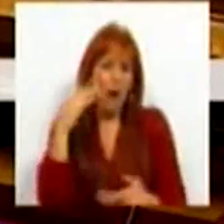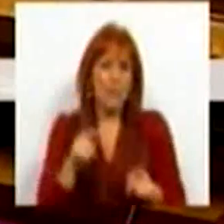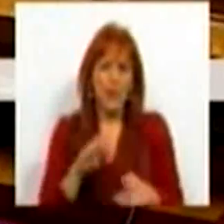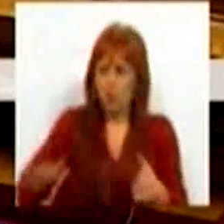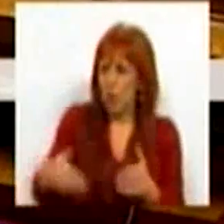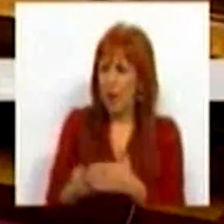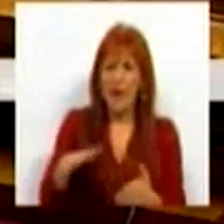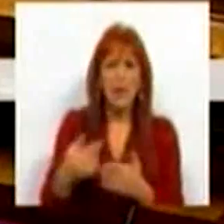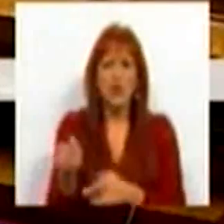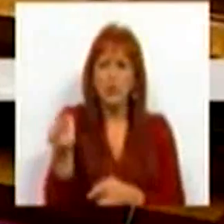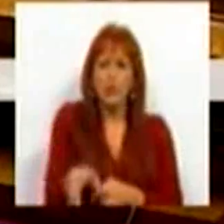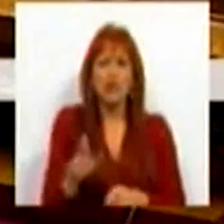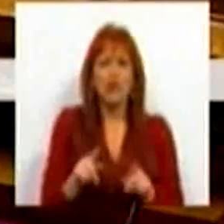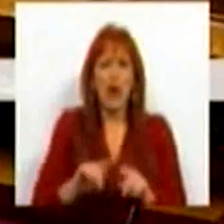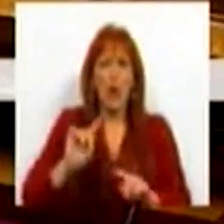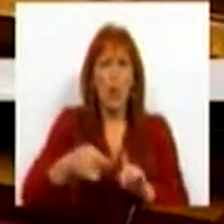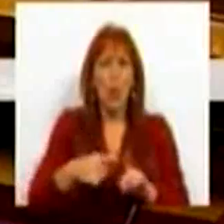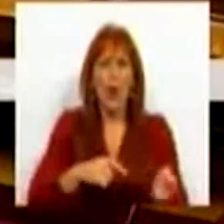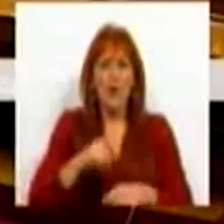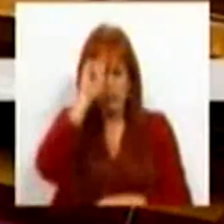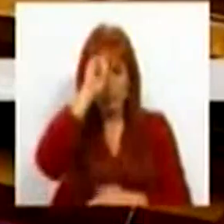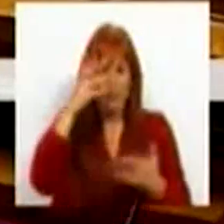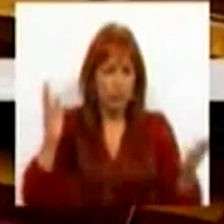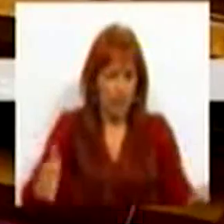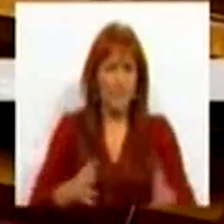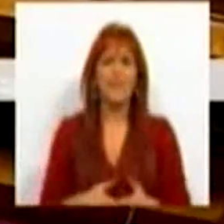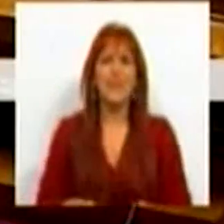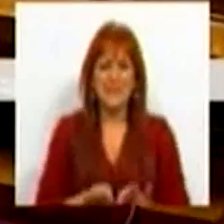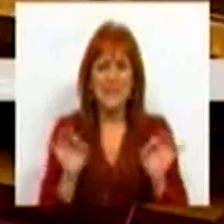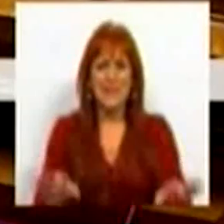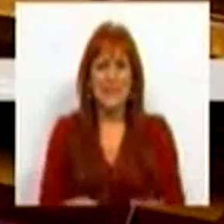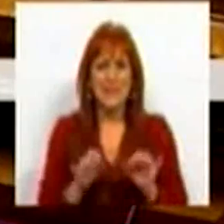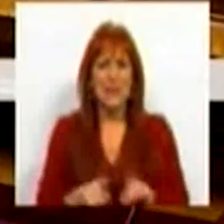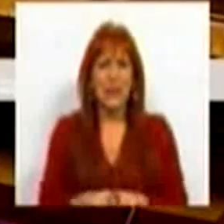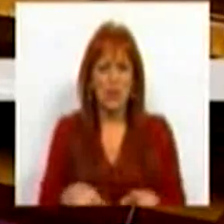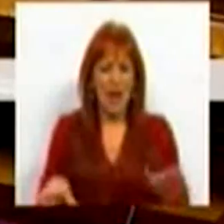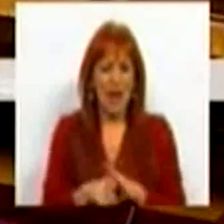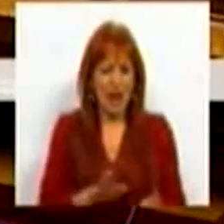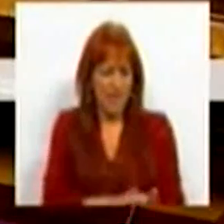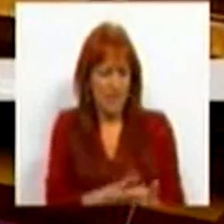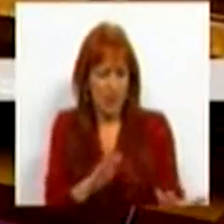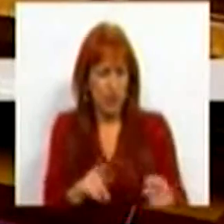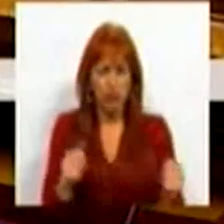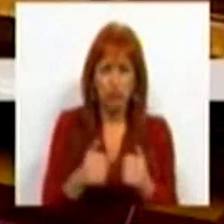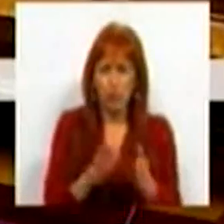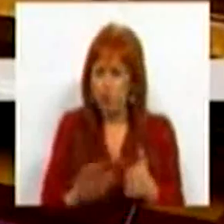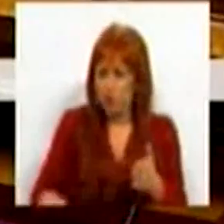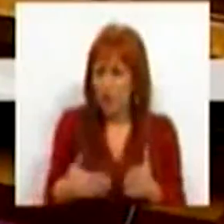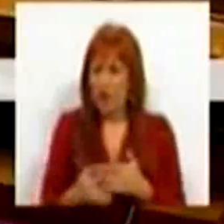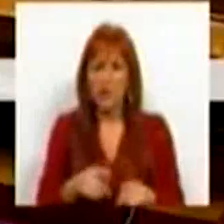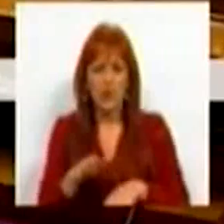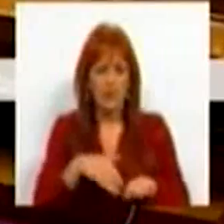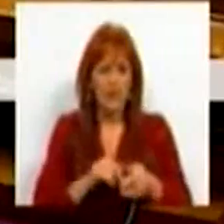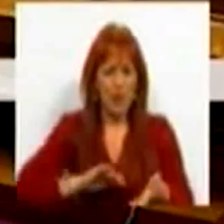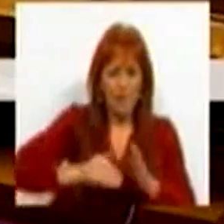os candidatos frequentam já o ano comum. De acordo com a legislação em vigor, todos os candidatos que